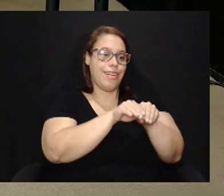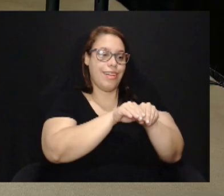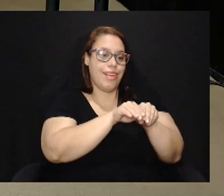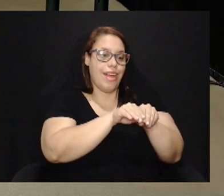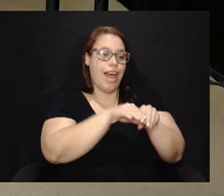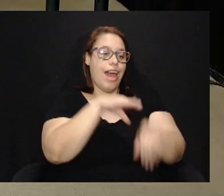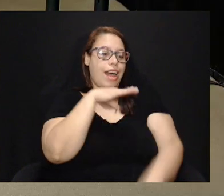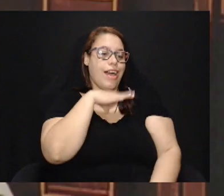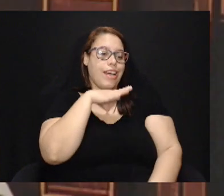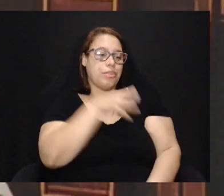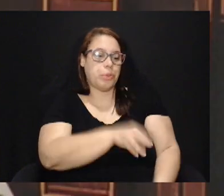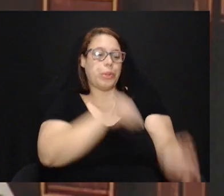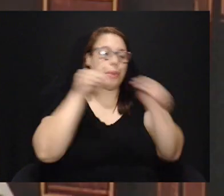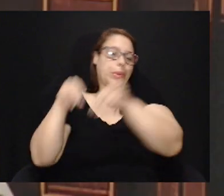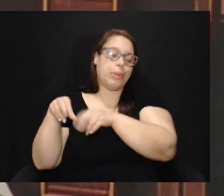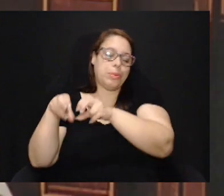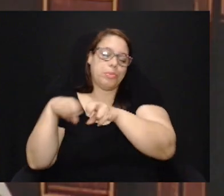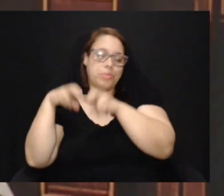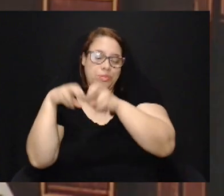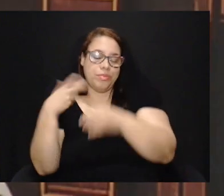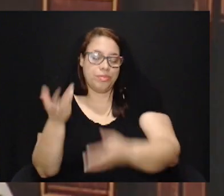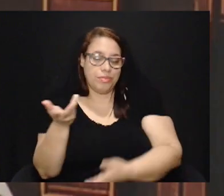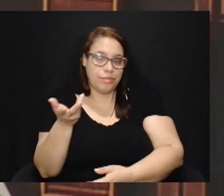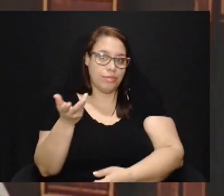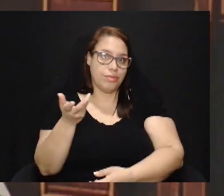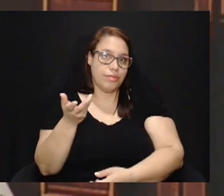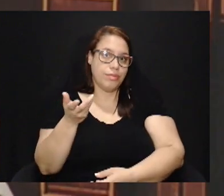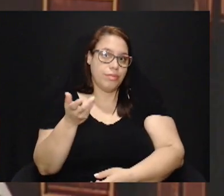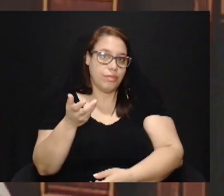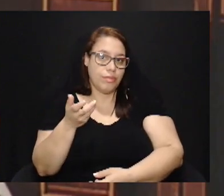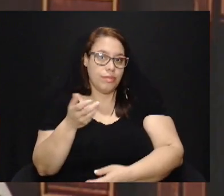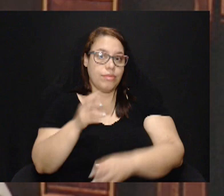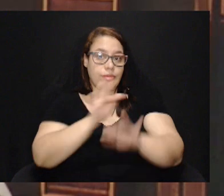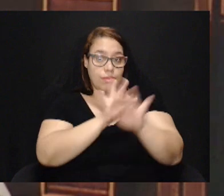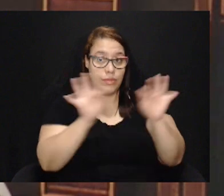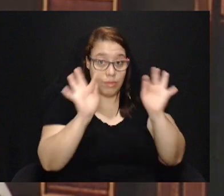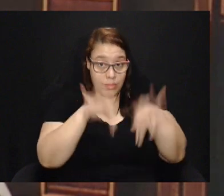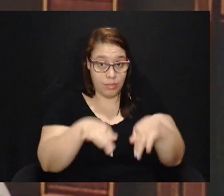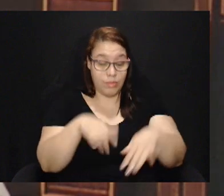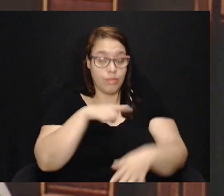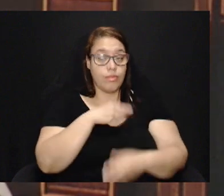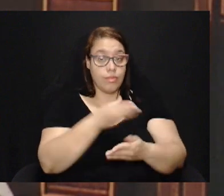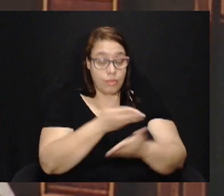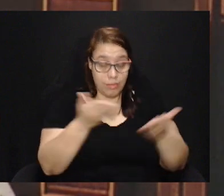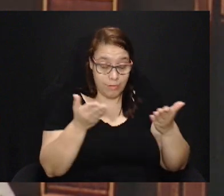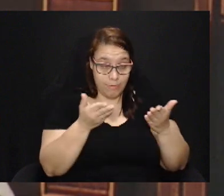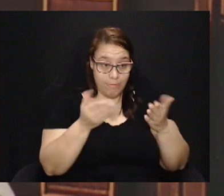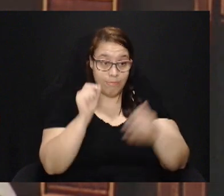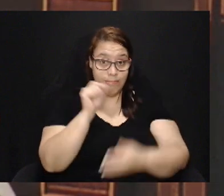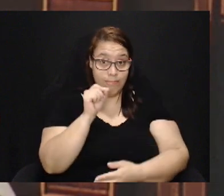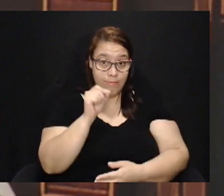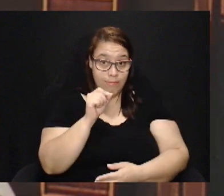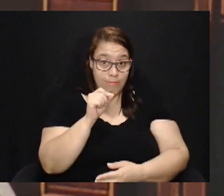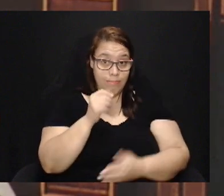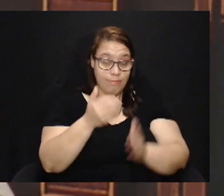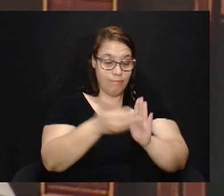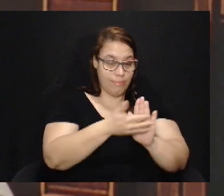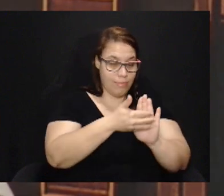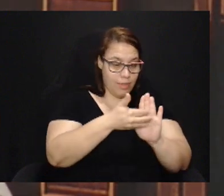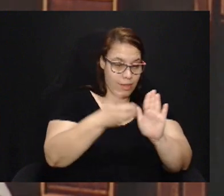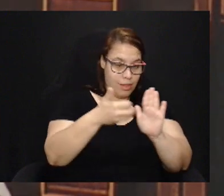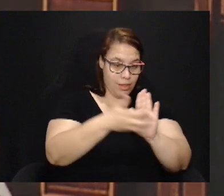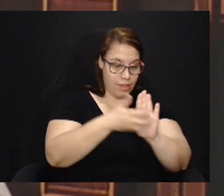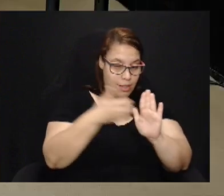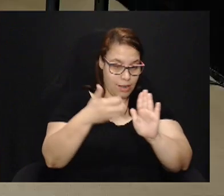campo, né? E a frase final que eu tenho para vocês é: descascar mais, desembrulhar